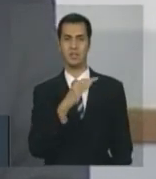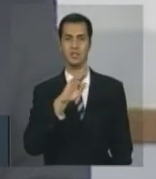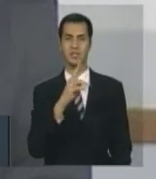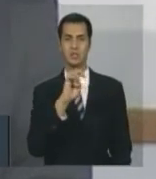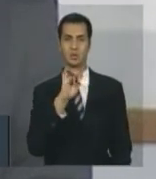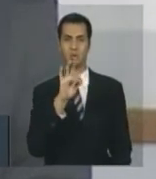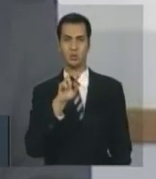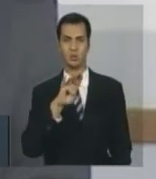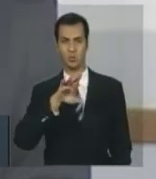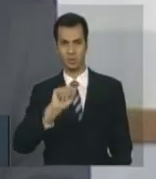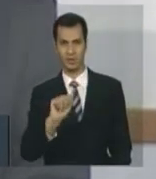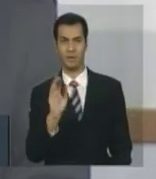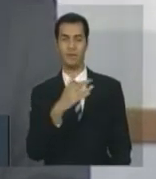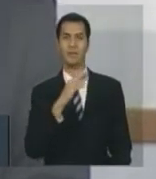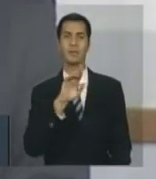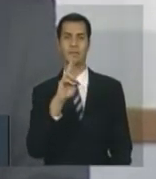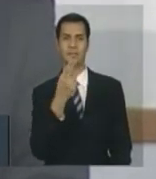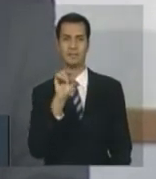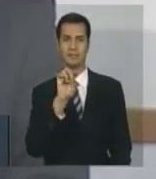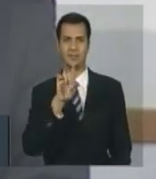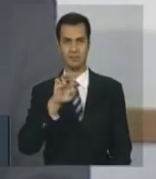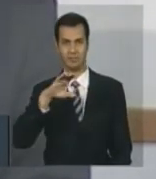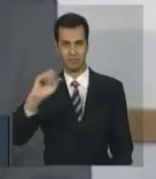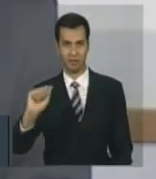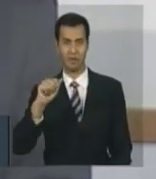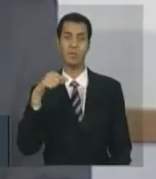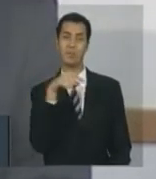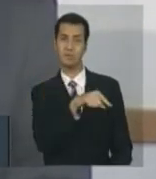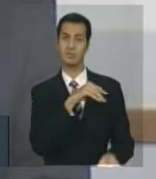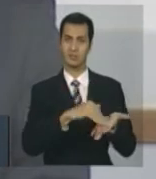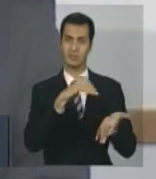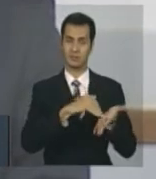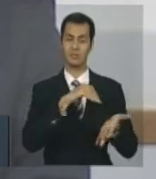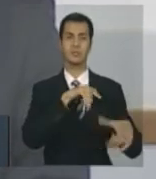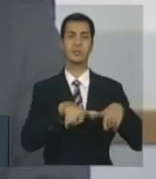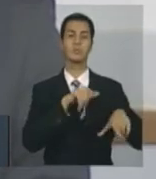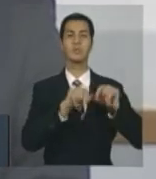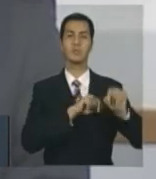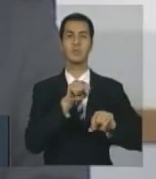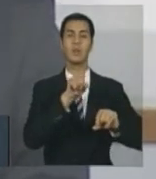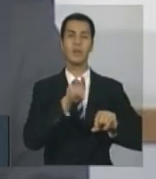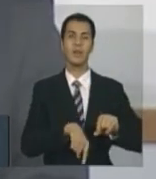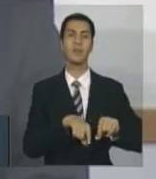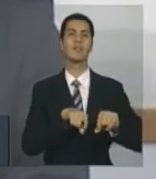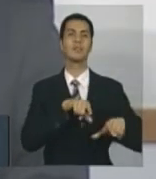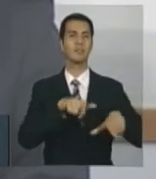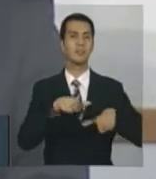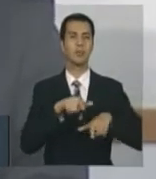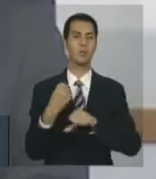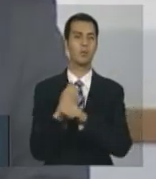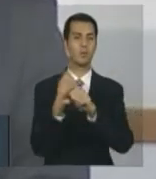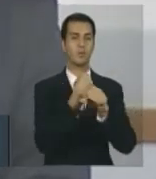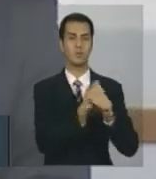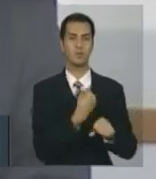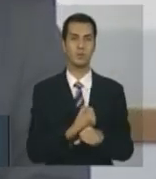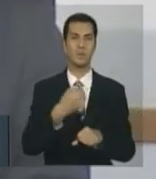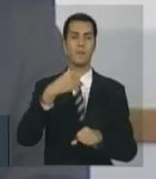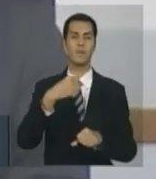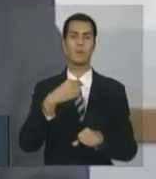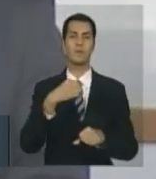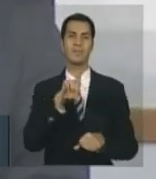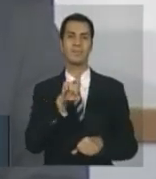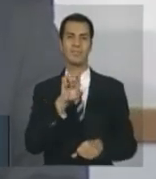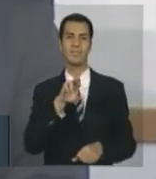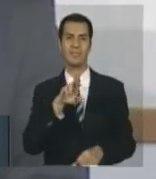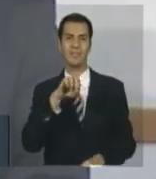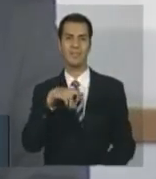Hídrica, que atua também na área de obras de macrodrenagem, que são executadas também